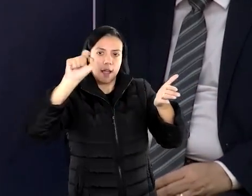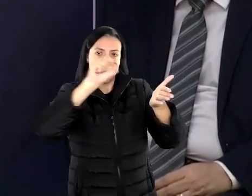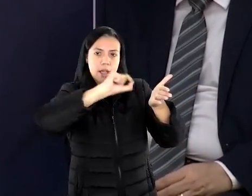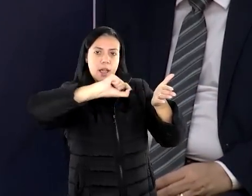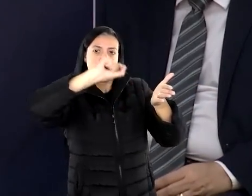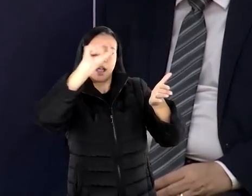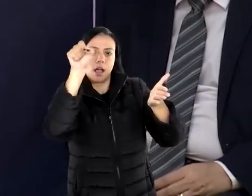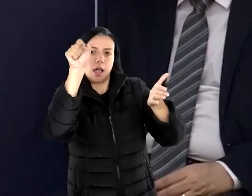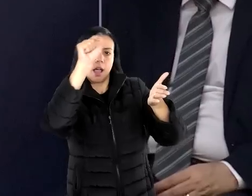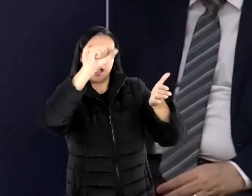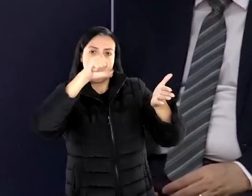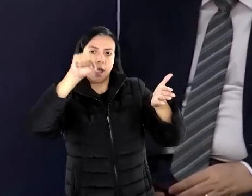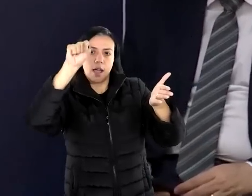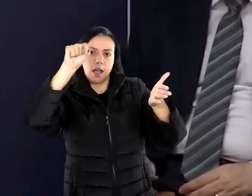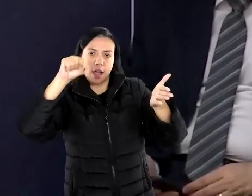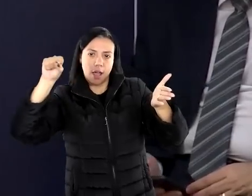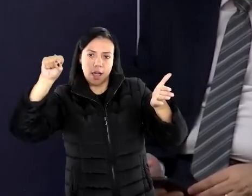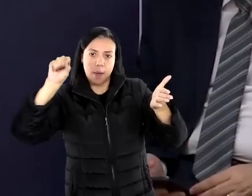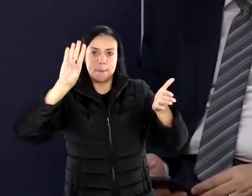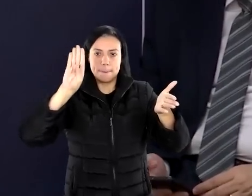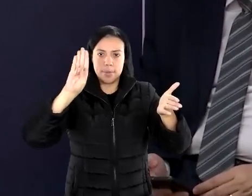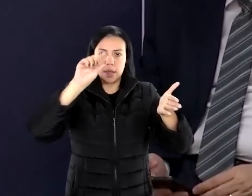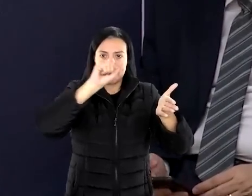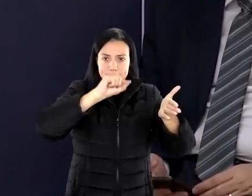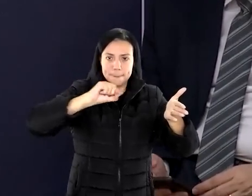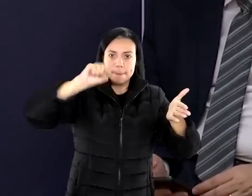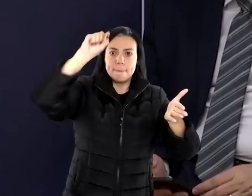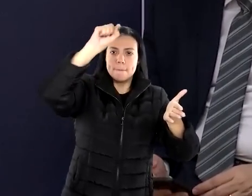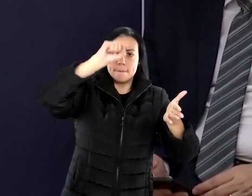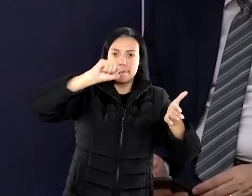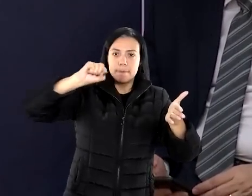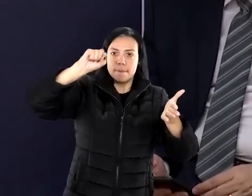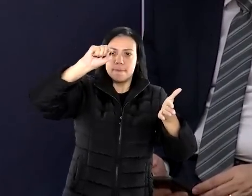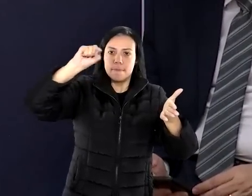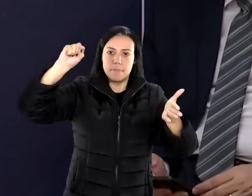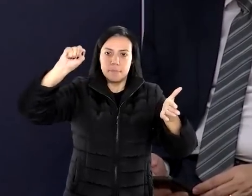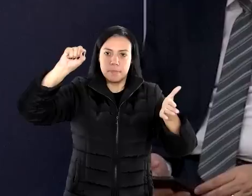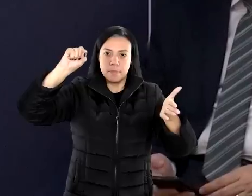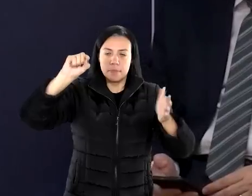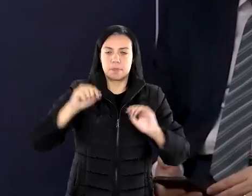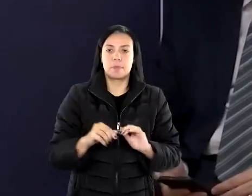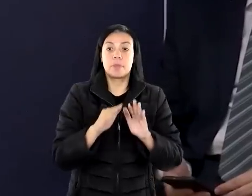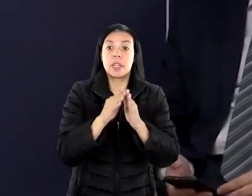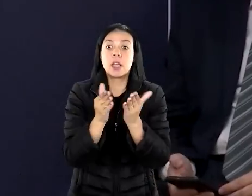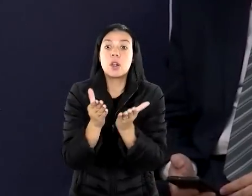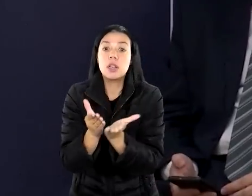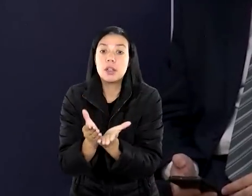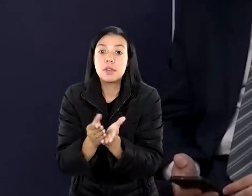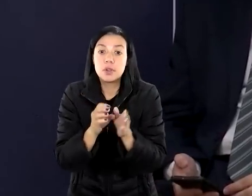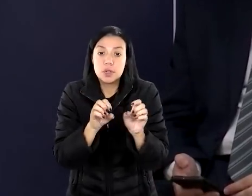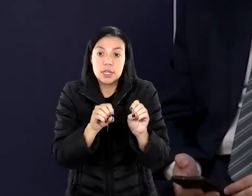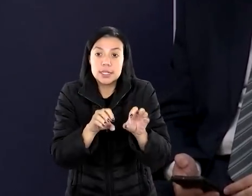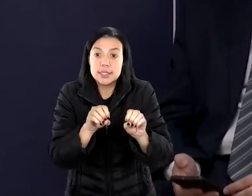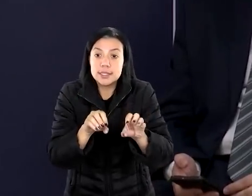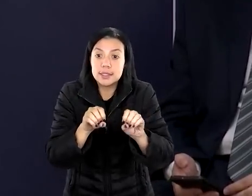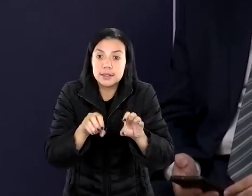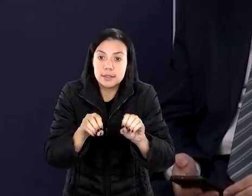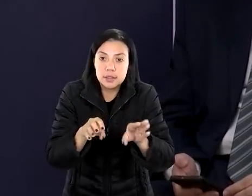O B? O C? As vogais? A, E, O, U. Fazendo o quê? Seguindo os